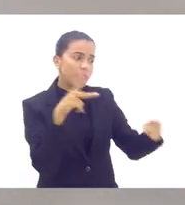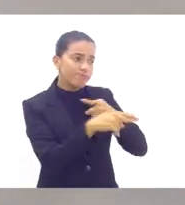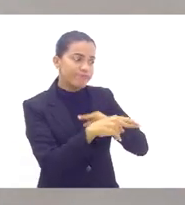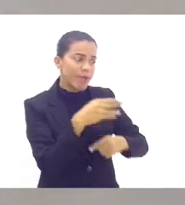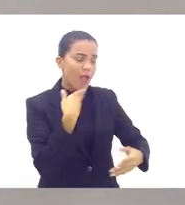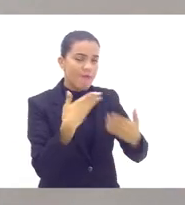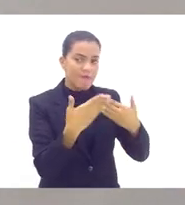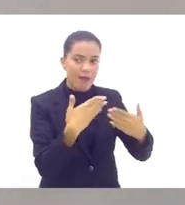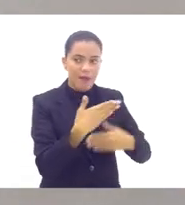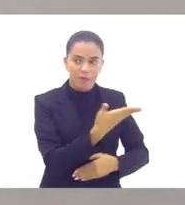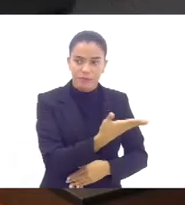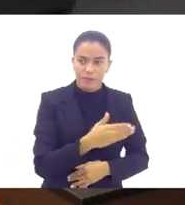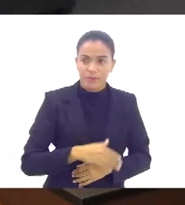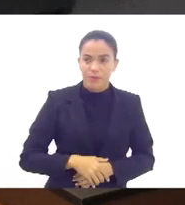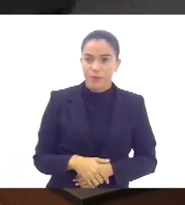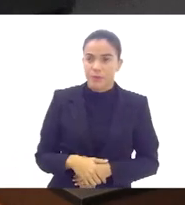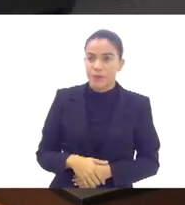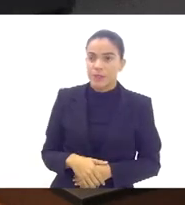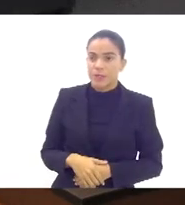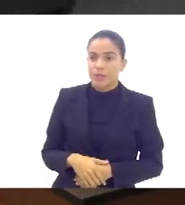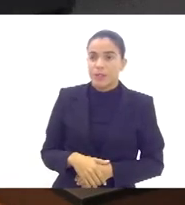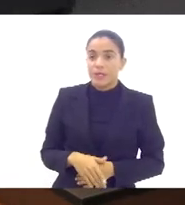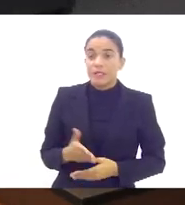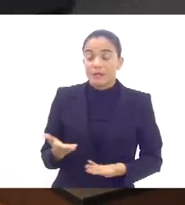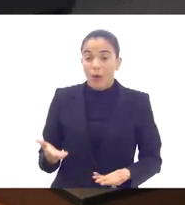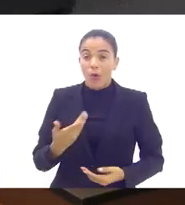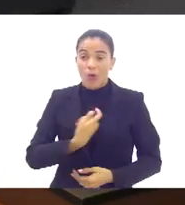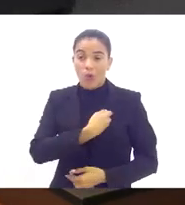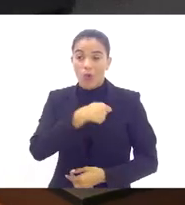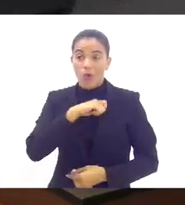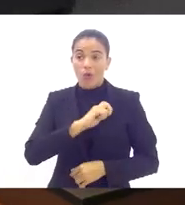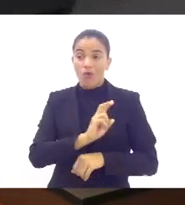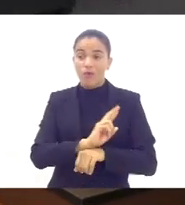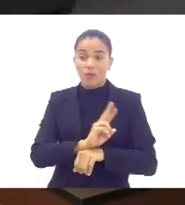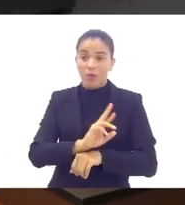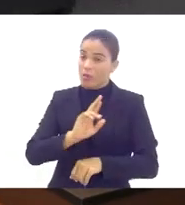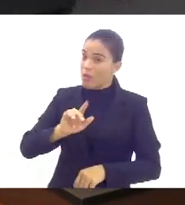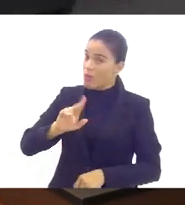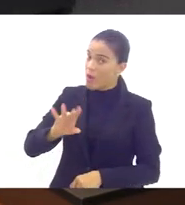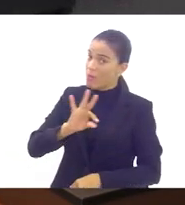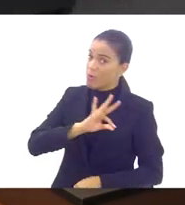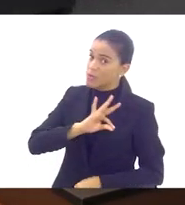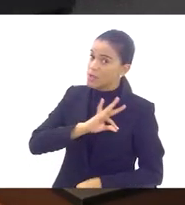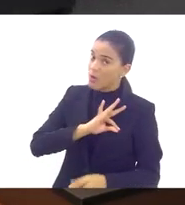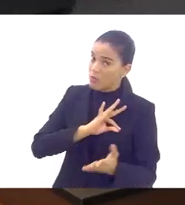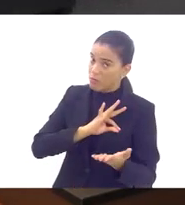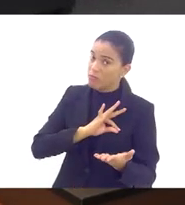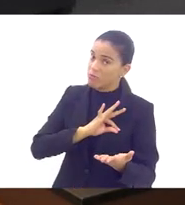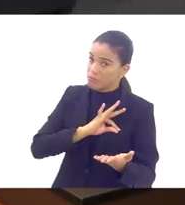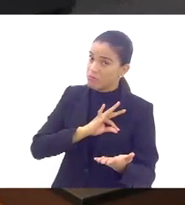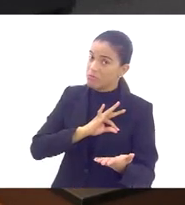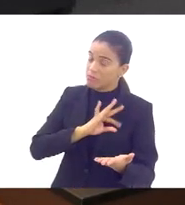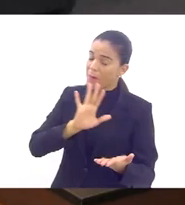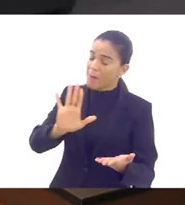senhor. Só, deputado, olha só, o fiscal ele não é um policial.